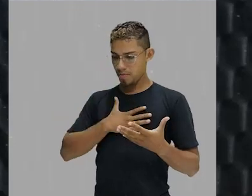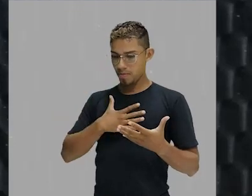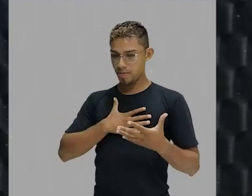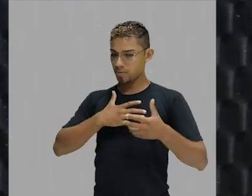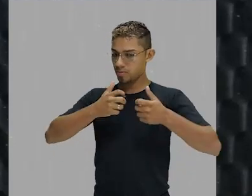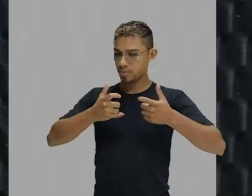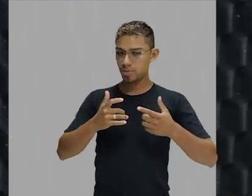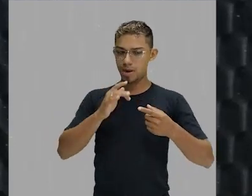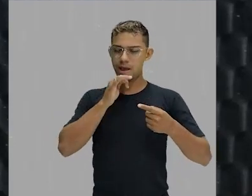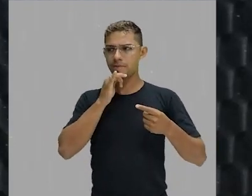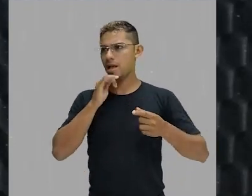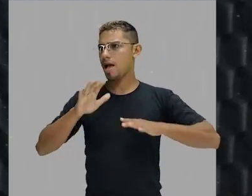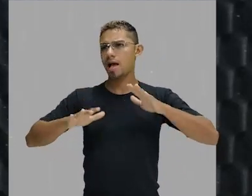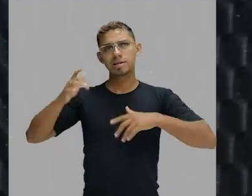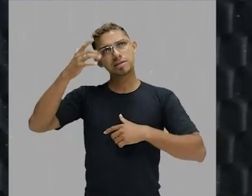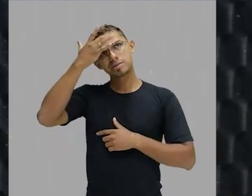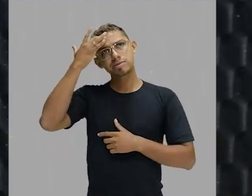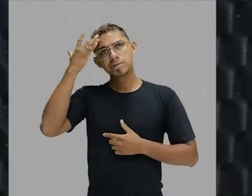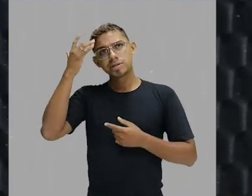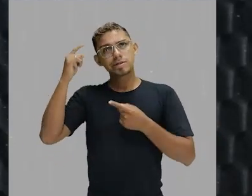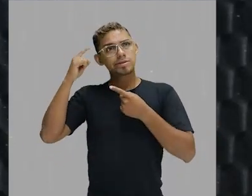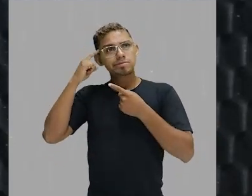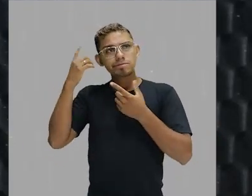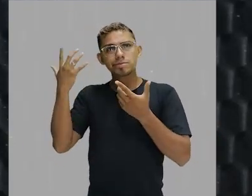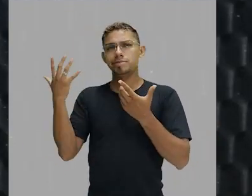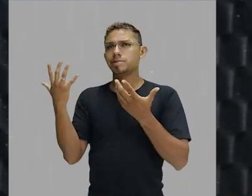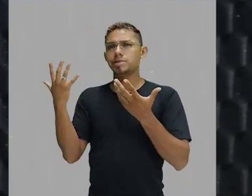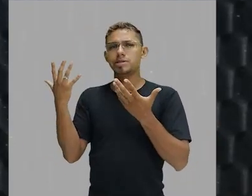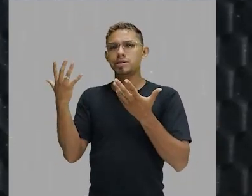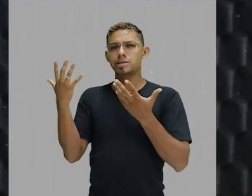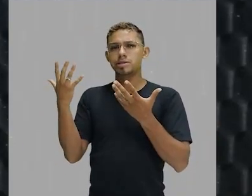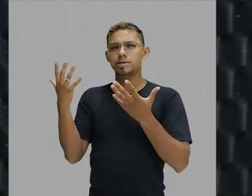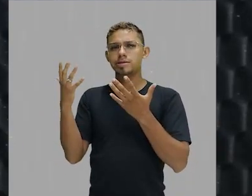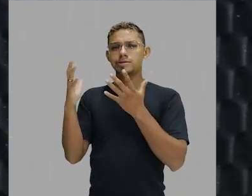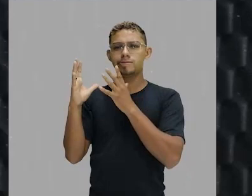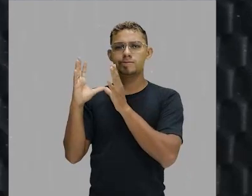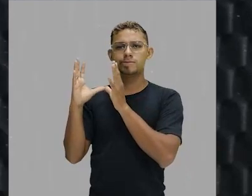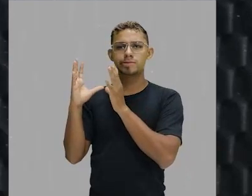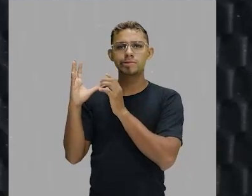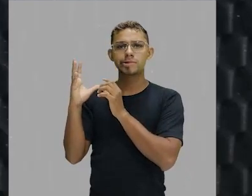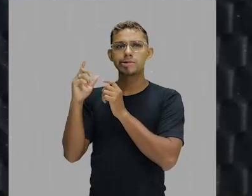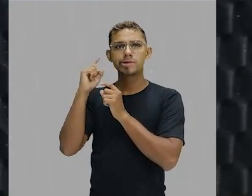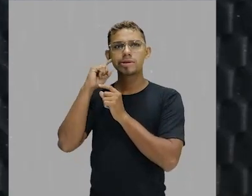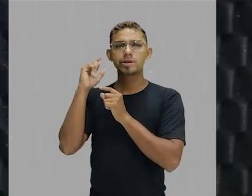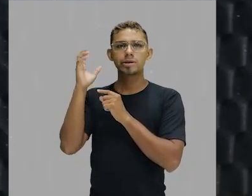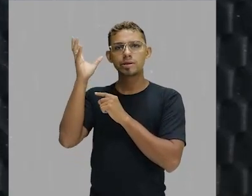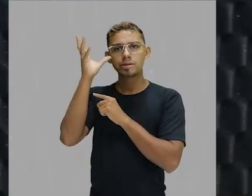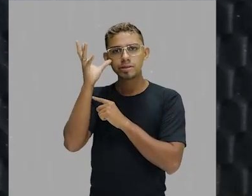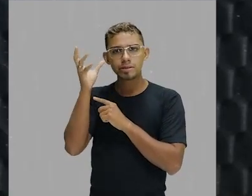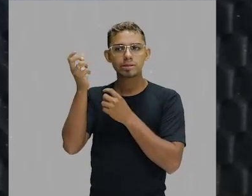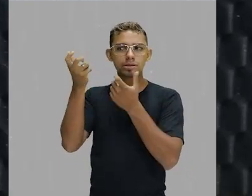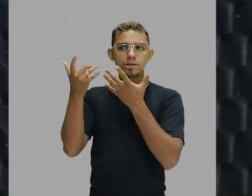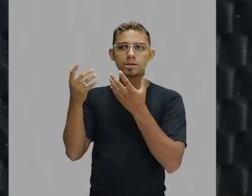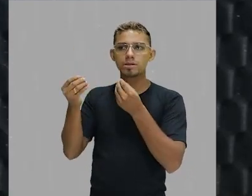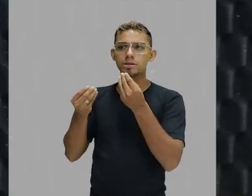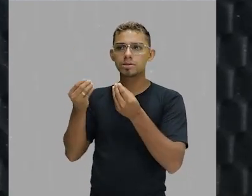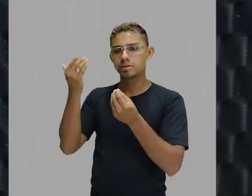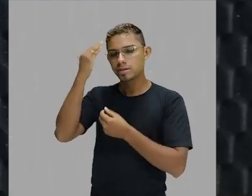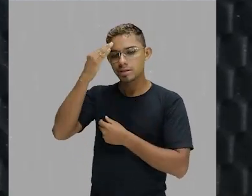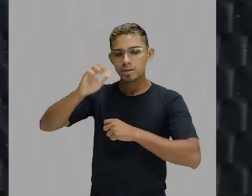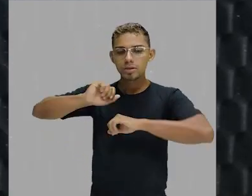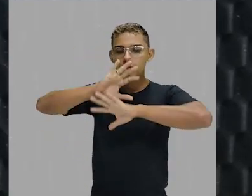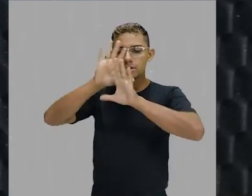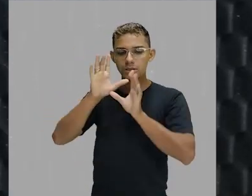de imbecilidade, não tem outra palavra para definir, gigantesco, mas para isso eu tenho que entender esse processo educacional. O que é o